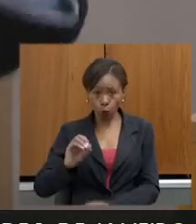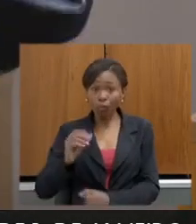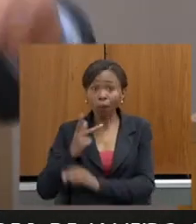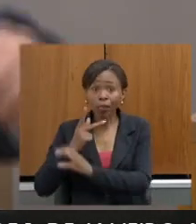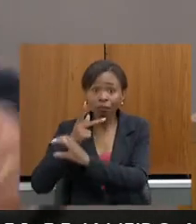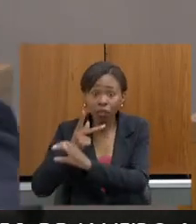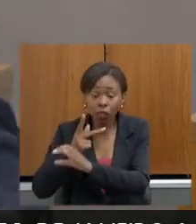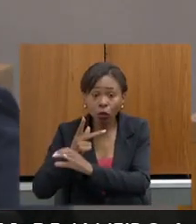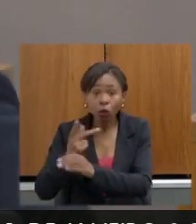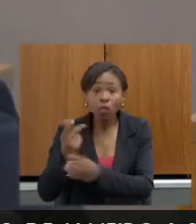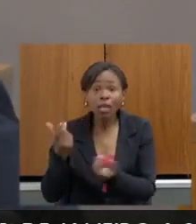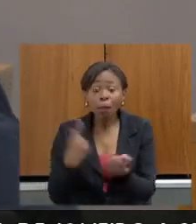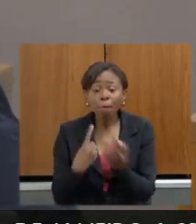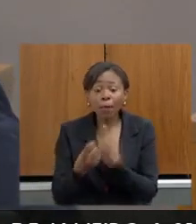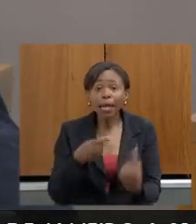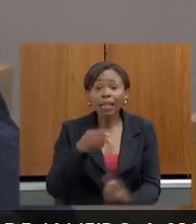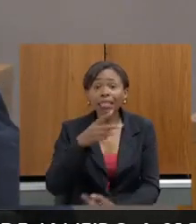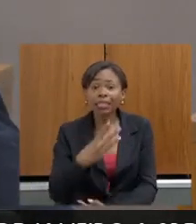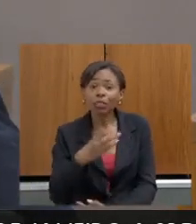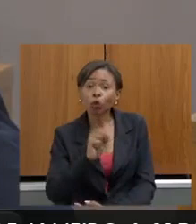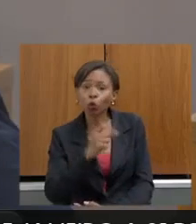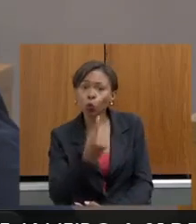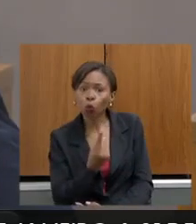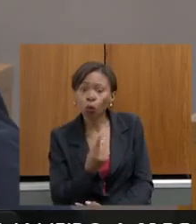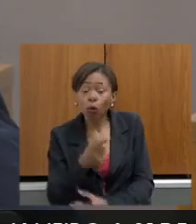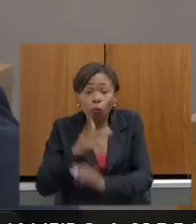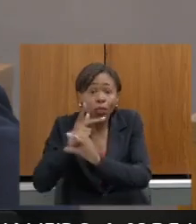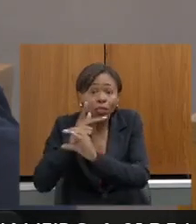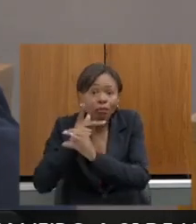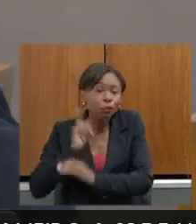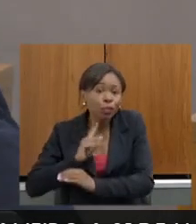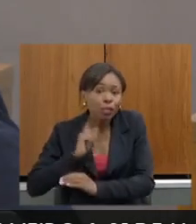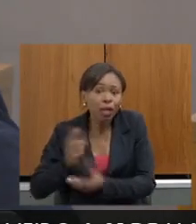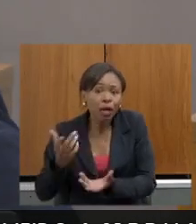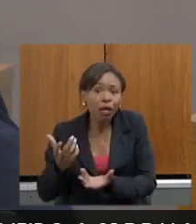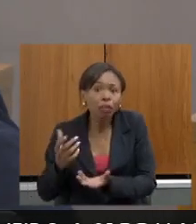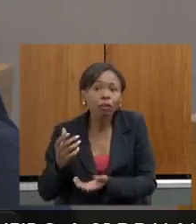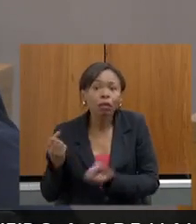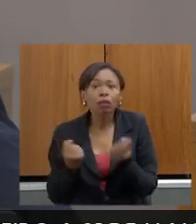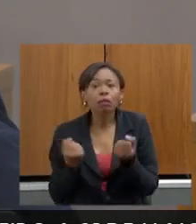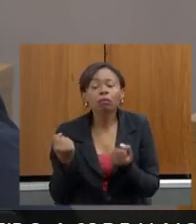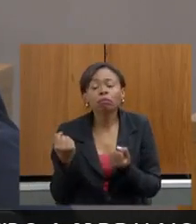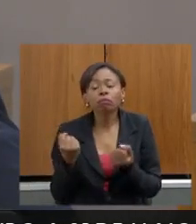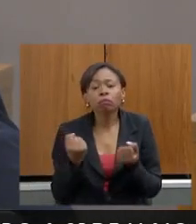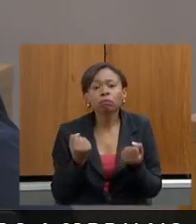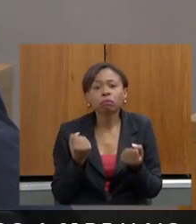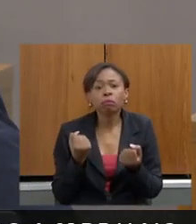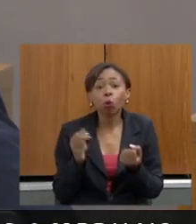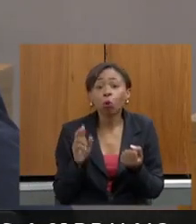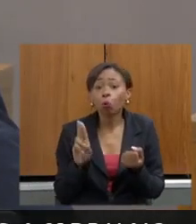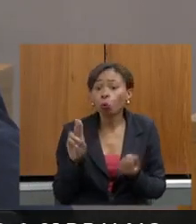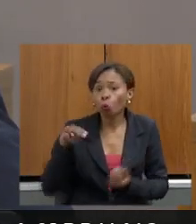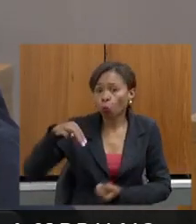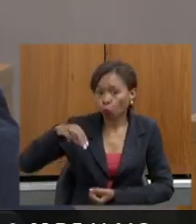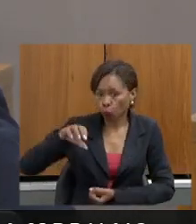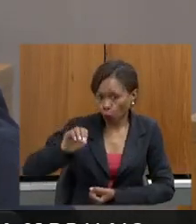polícia civil do Estado de Minas Gerais me dói e ele nunca chegava o Uno